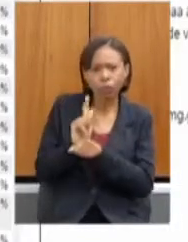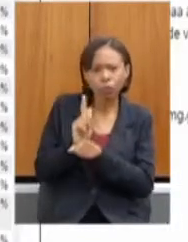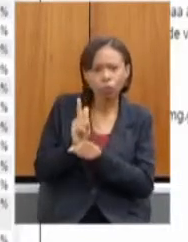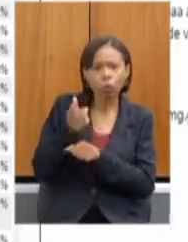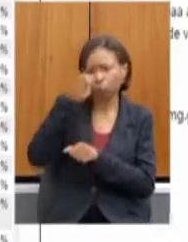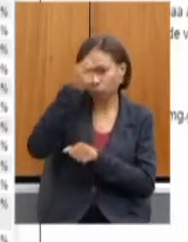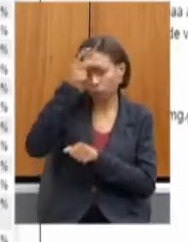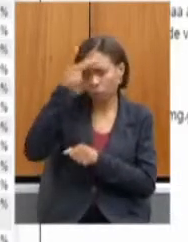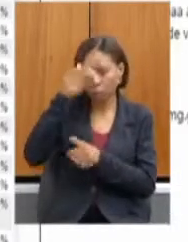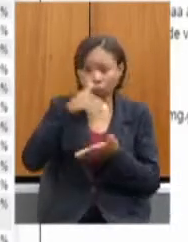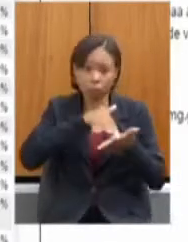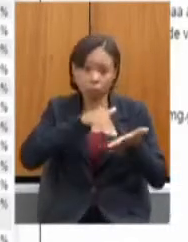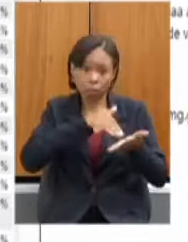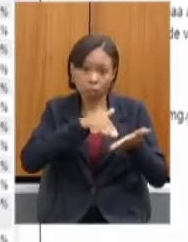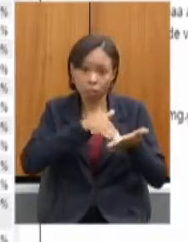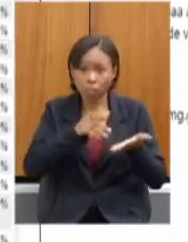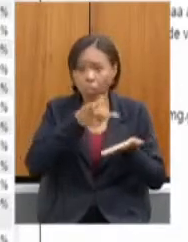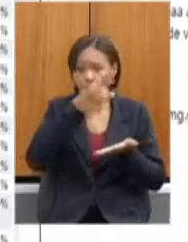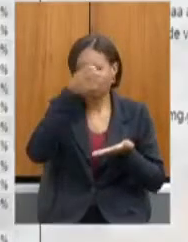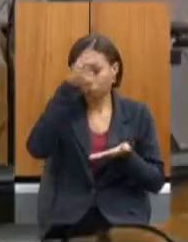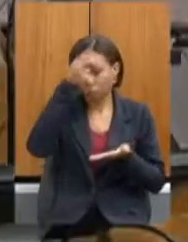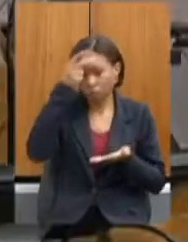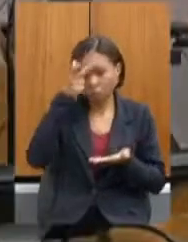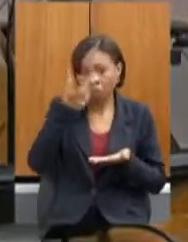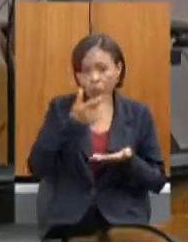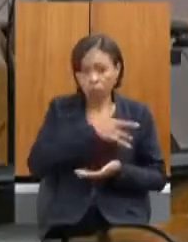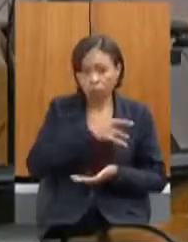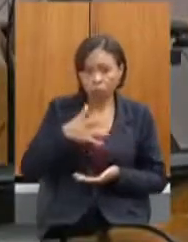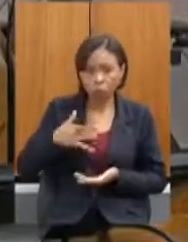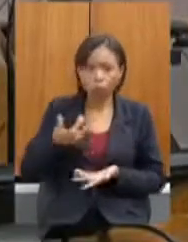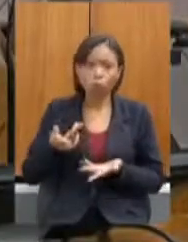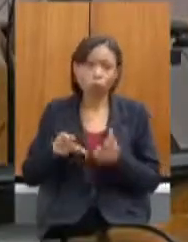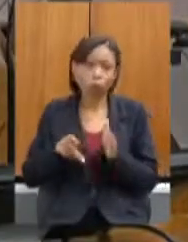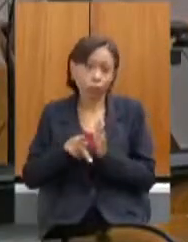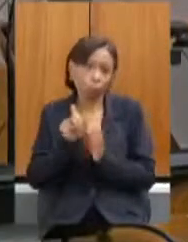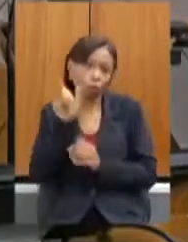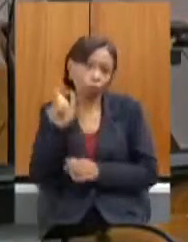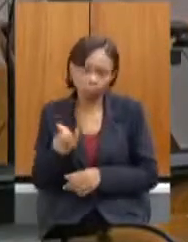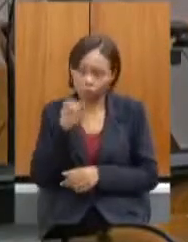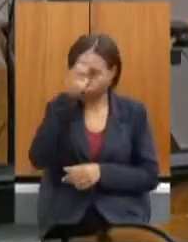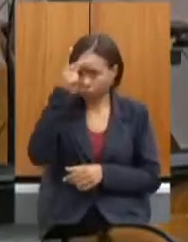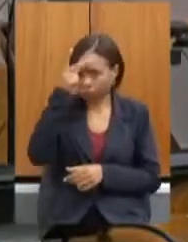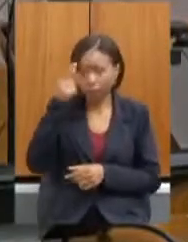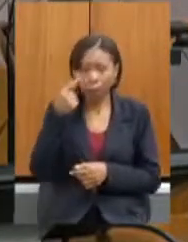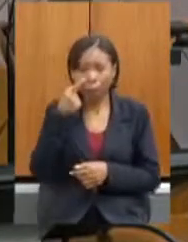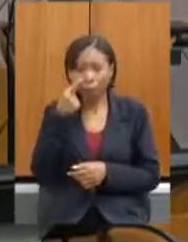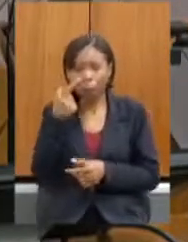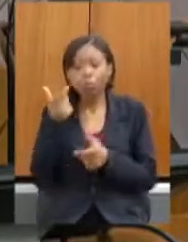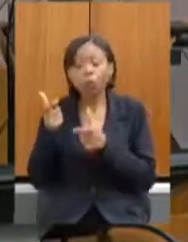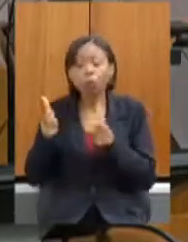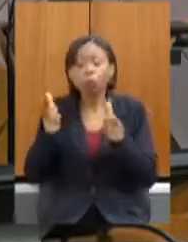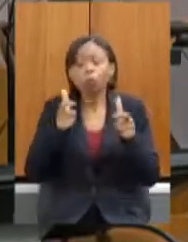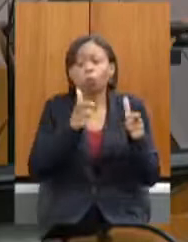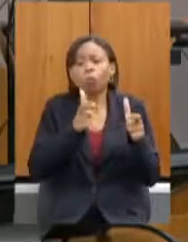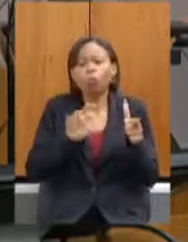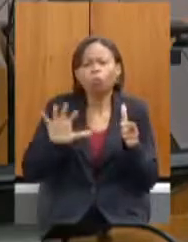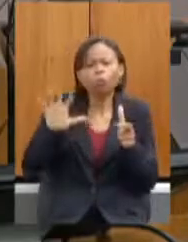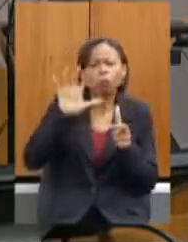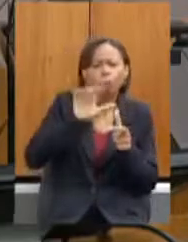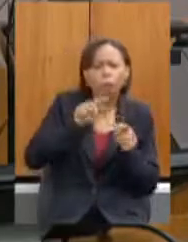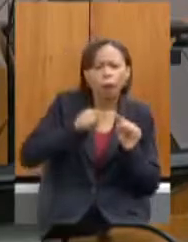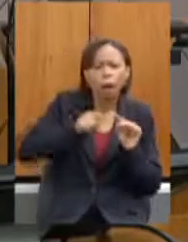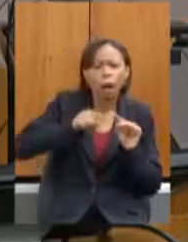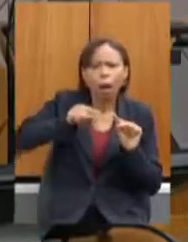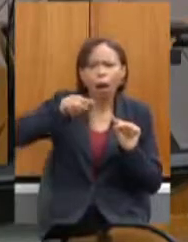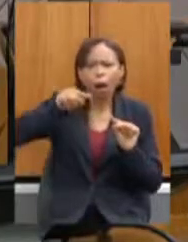Secretaria Municipal de Saúde os próprios prefeitos para poder dar um direcionamento onde nós temos um aumento de caso e saber o que que